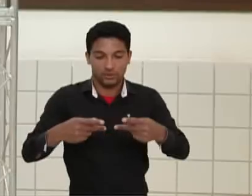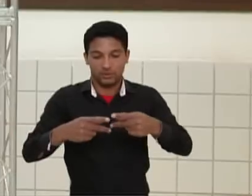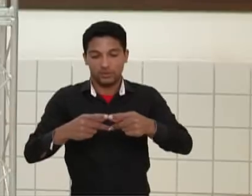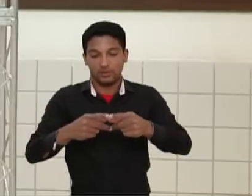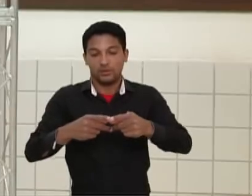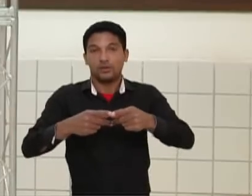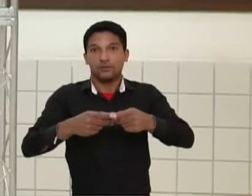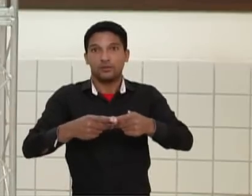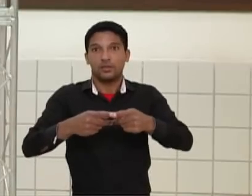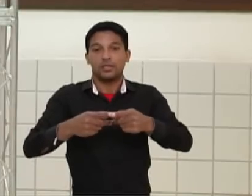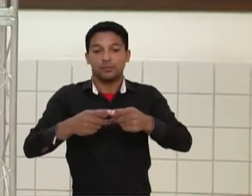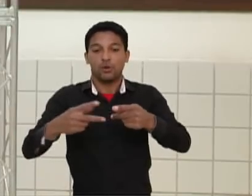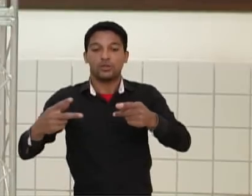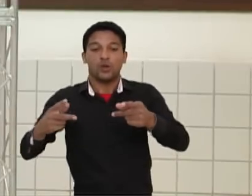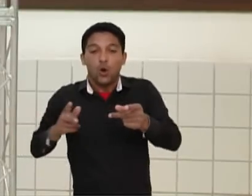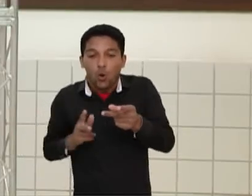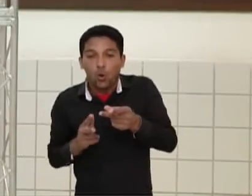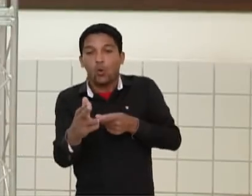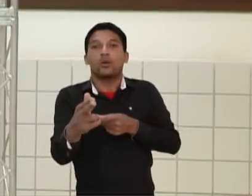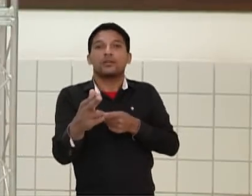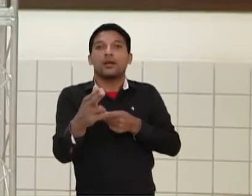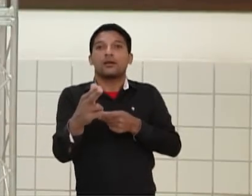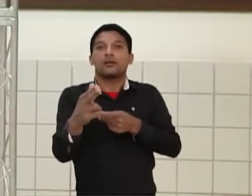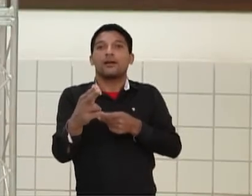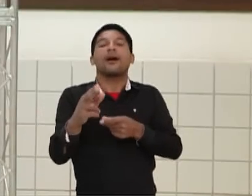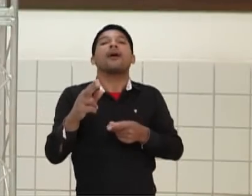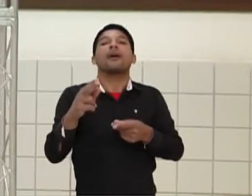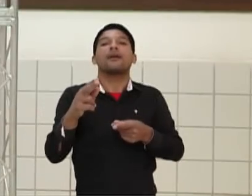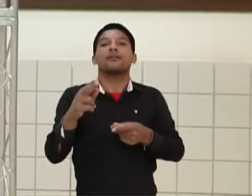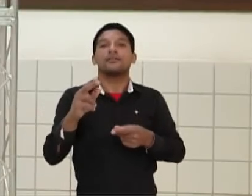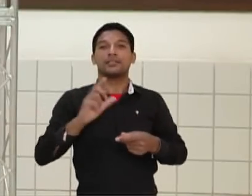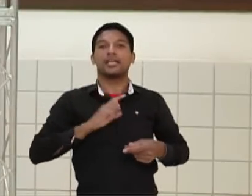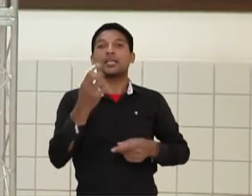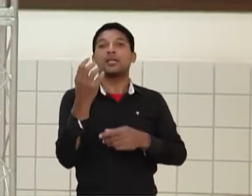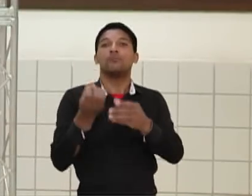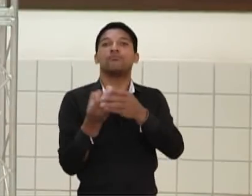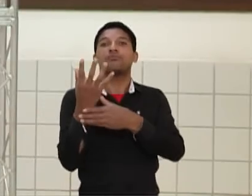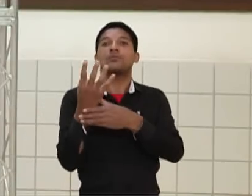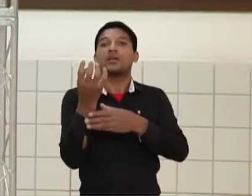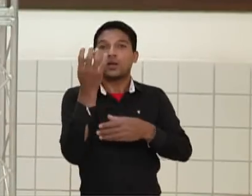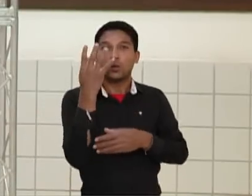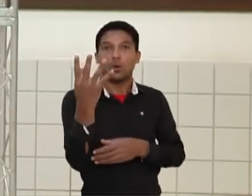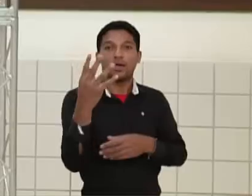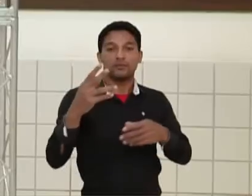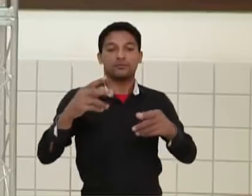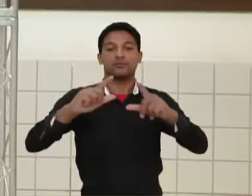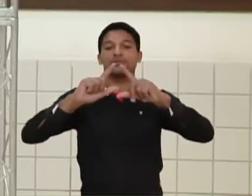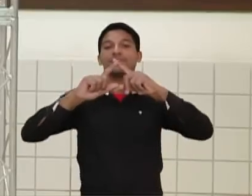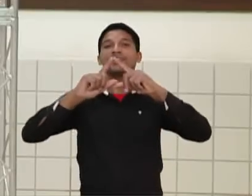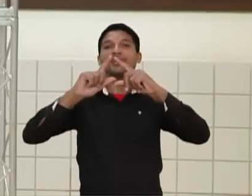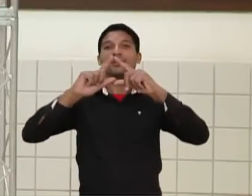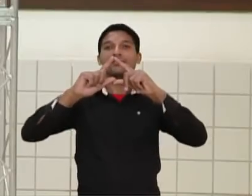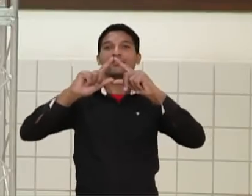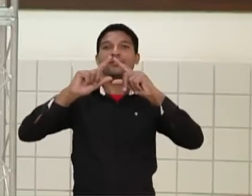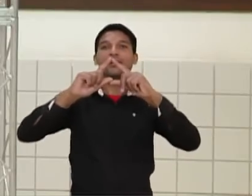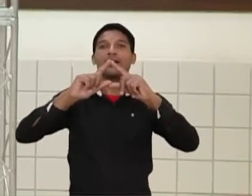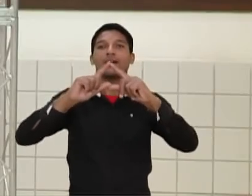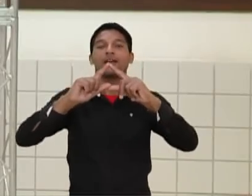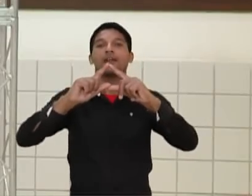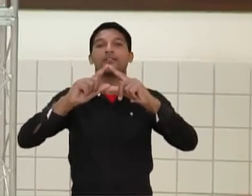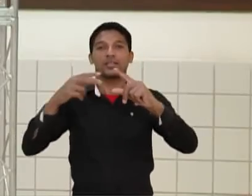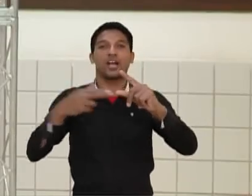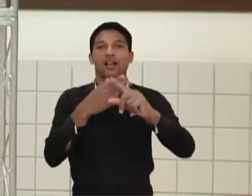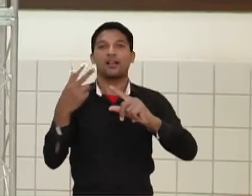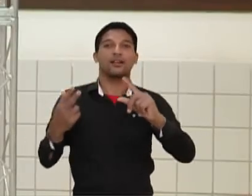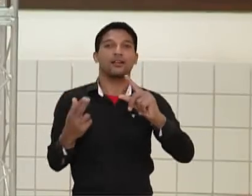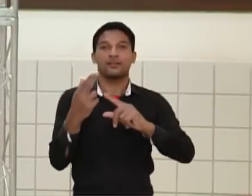triângulozinhos formados, eles são congruentes. Eu vou provar 2 e com o mesmo raciocínio a gente prova os outros 2. Mas você pode fazer isso recortando o papel em